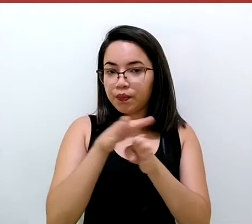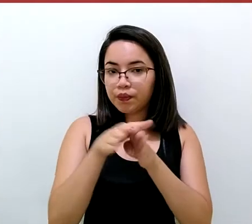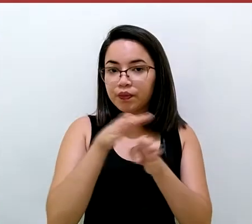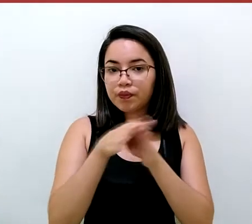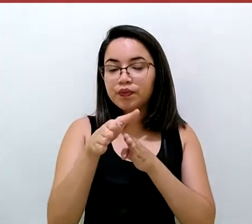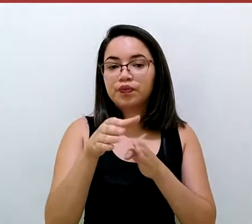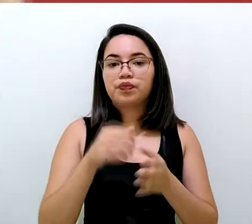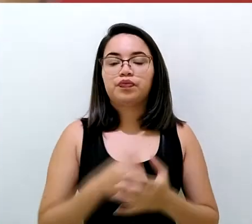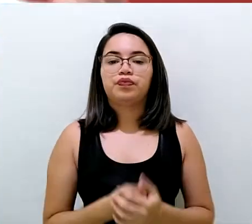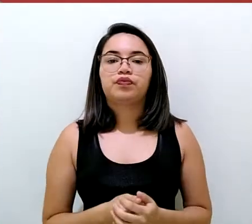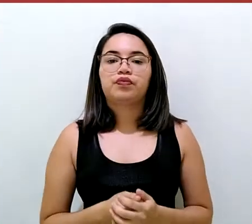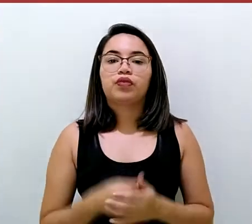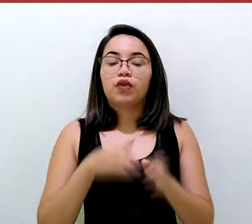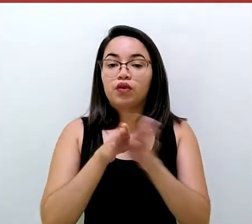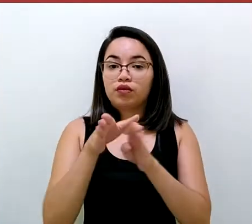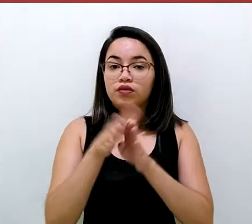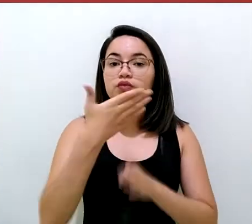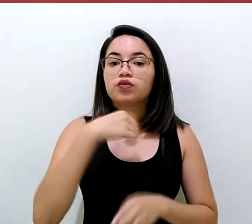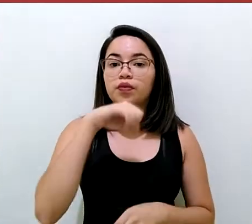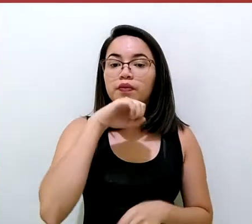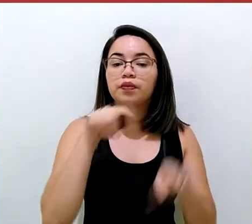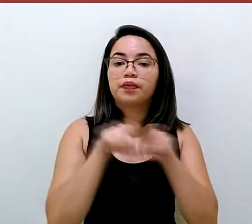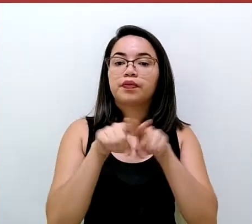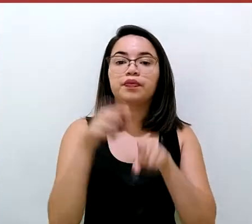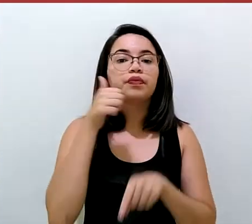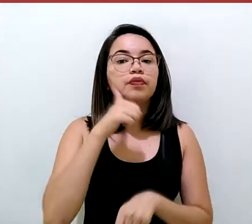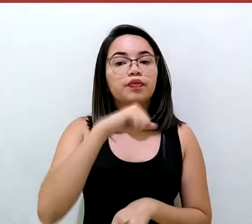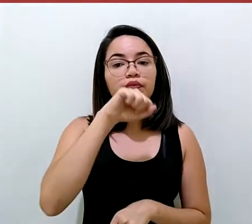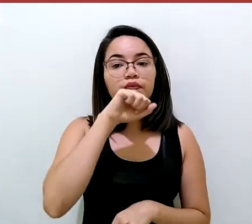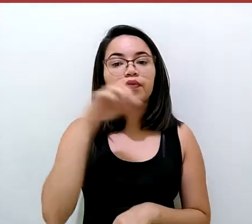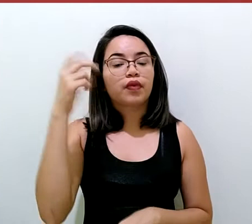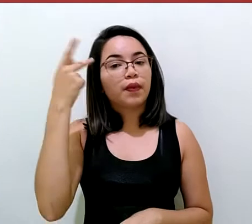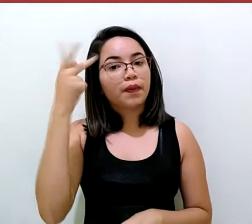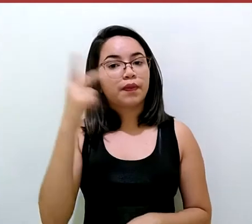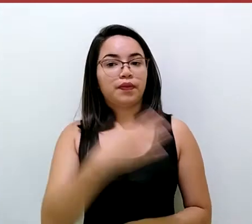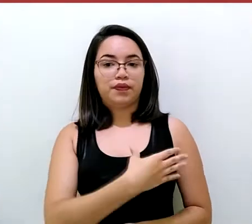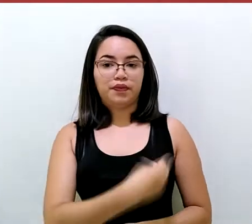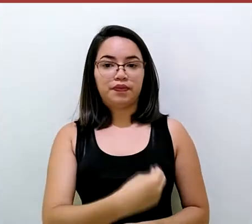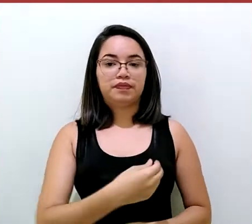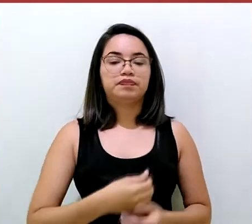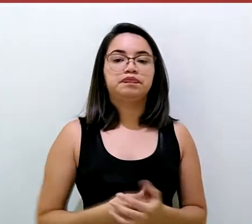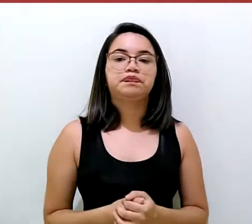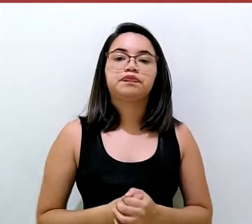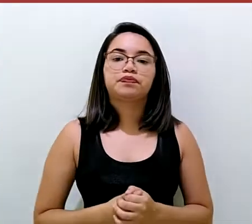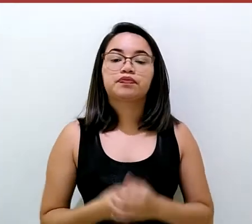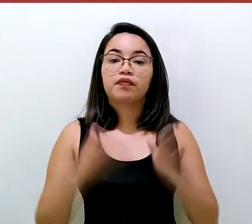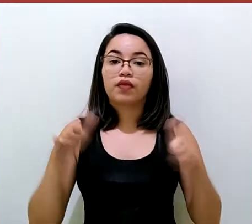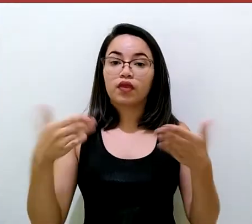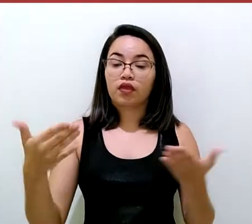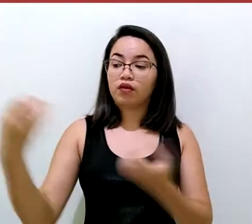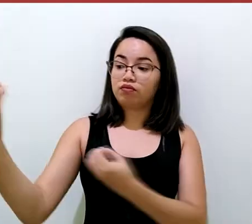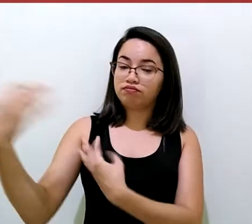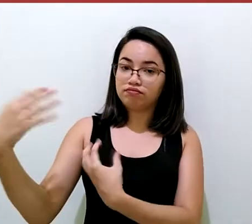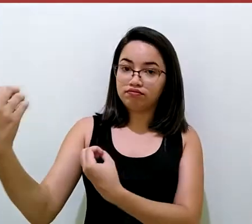conselho, ou conselhos de um pai e de uma mãe ao seu filho. E ele então